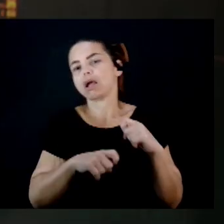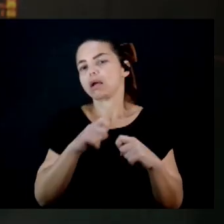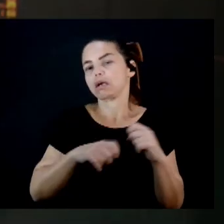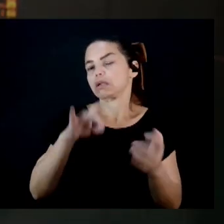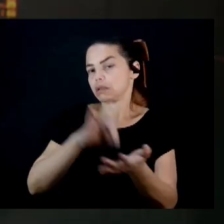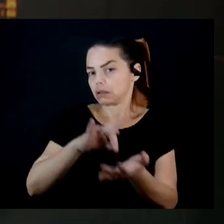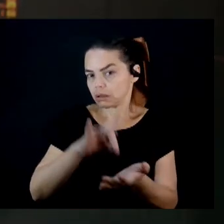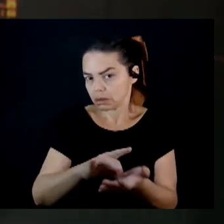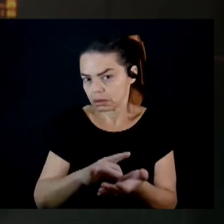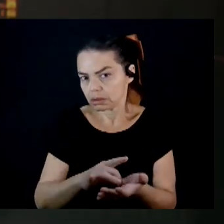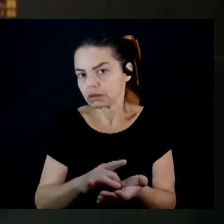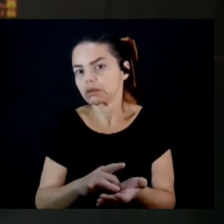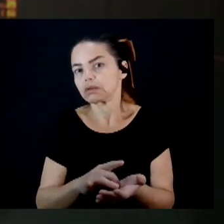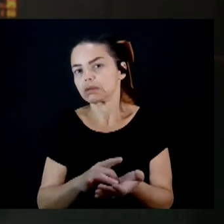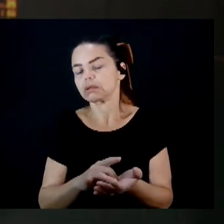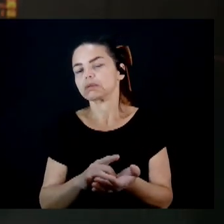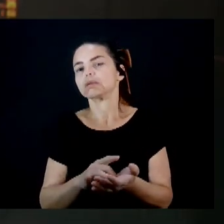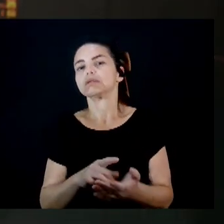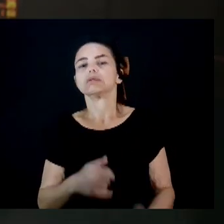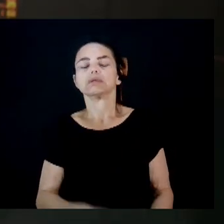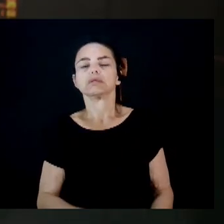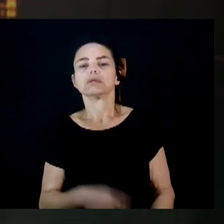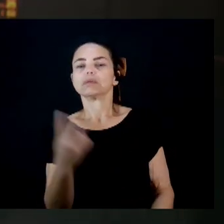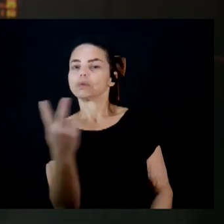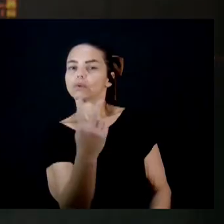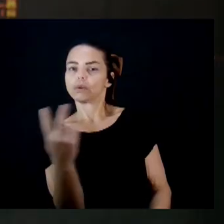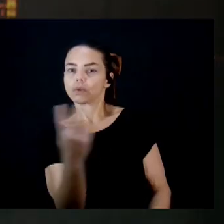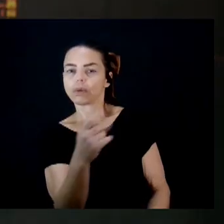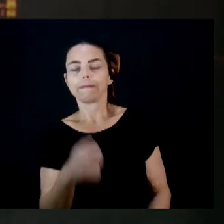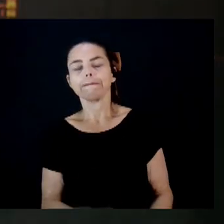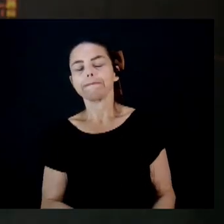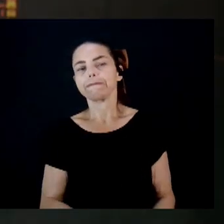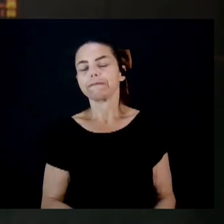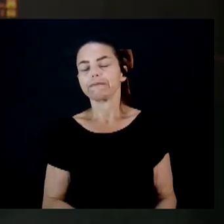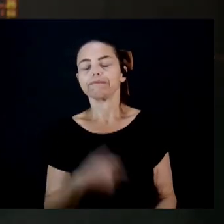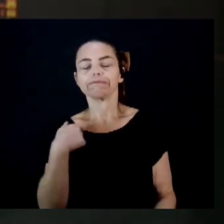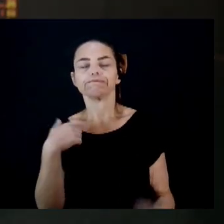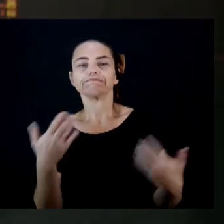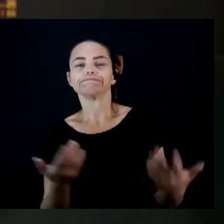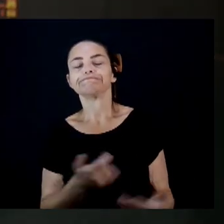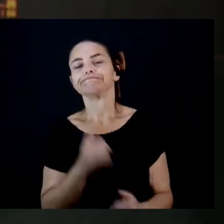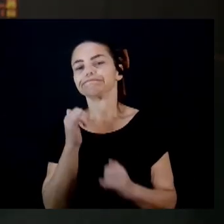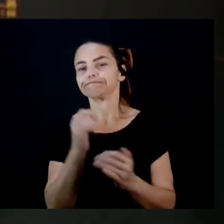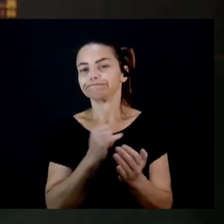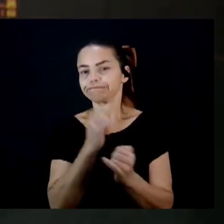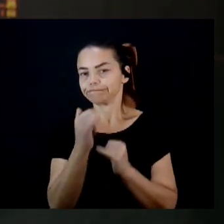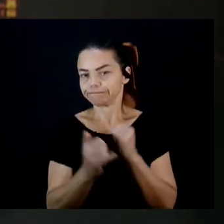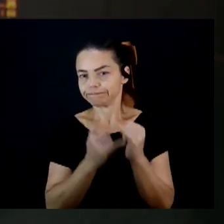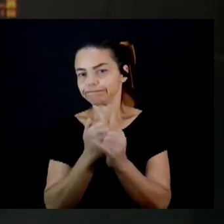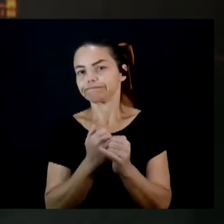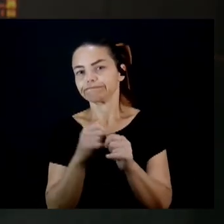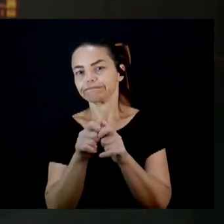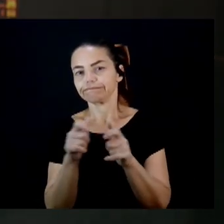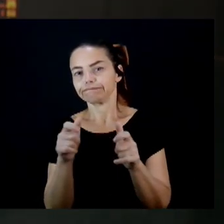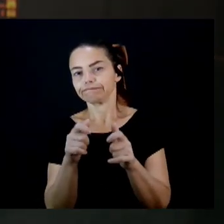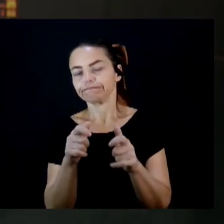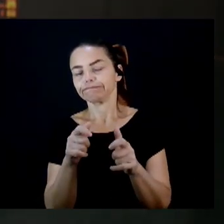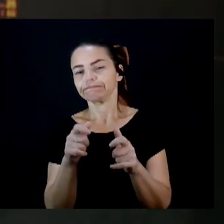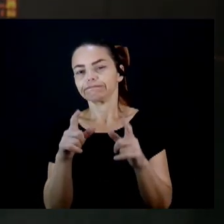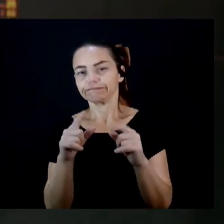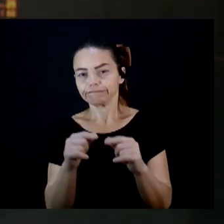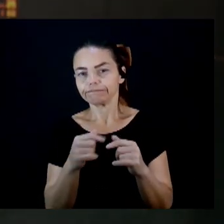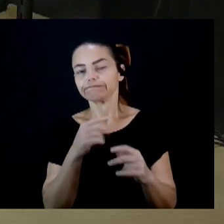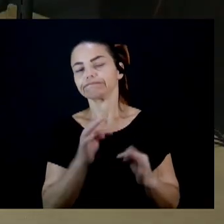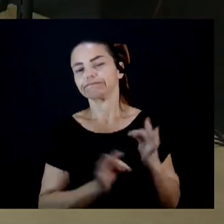e pelas relações a 2. Até que ponto a internet pode aumentar ou diminuir a